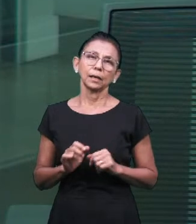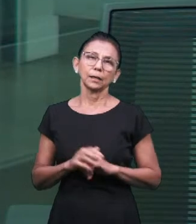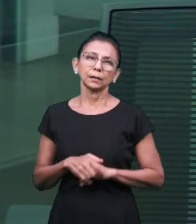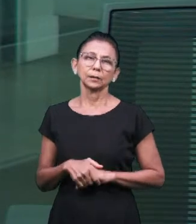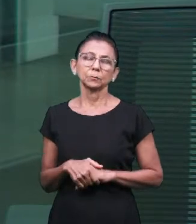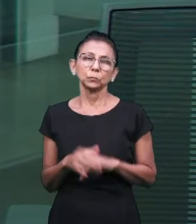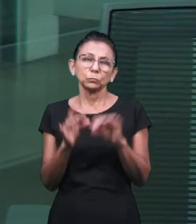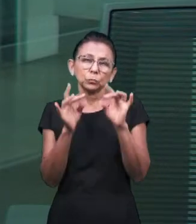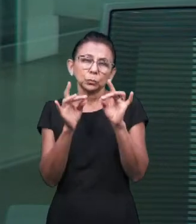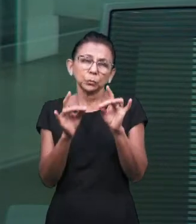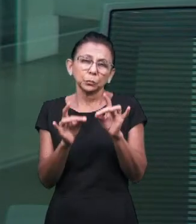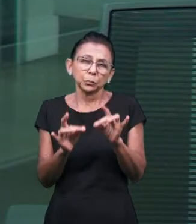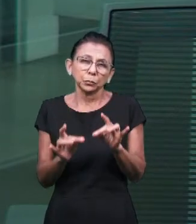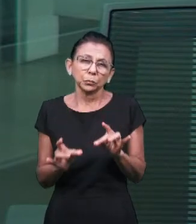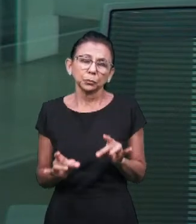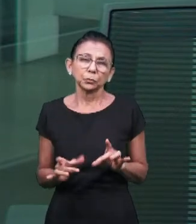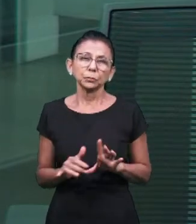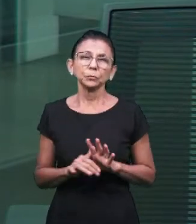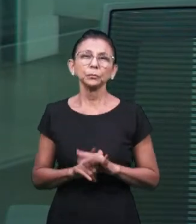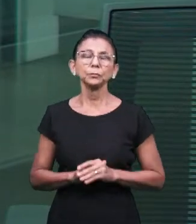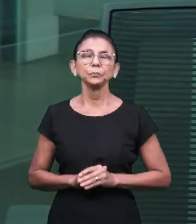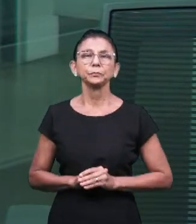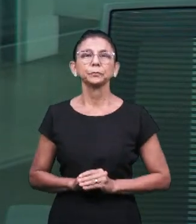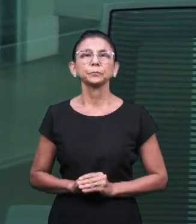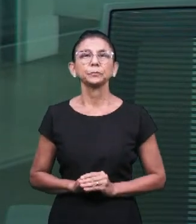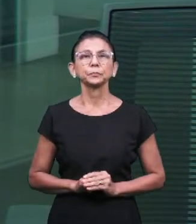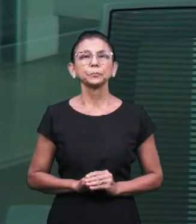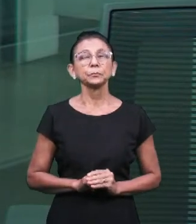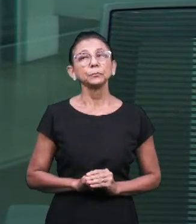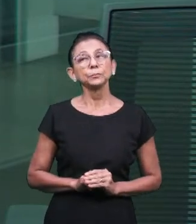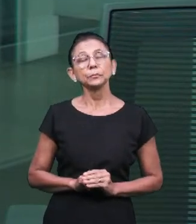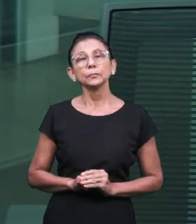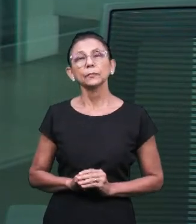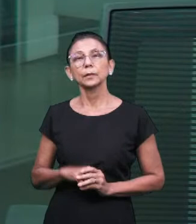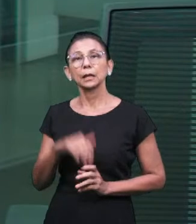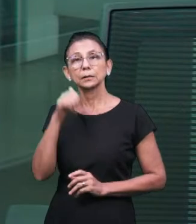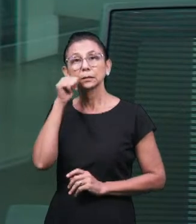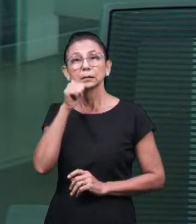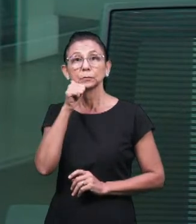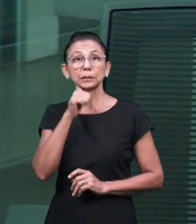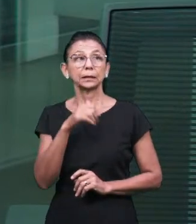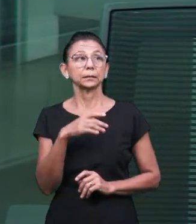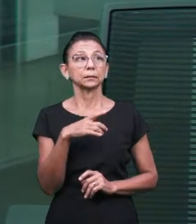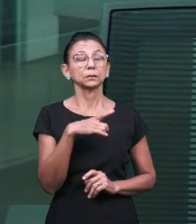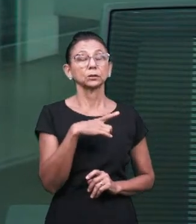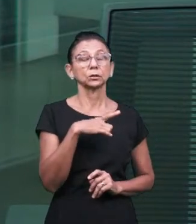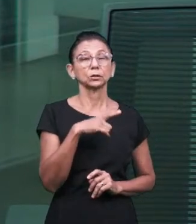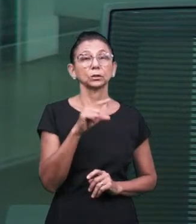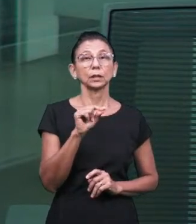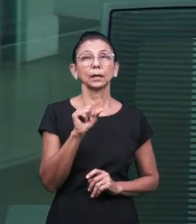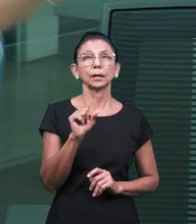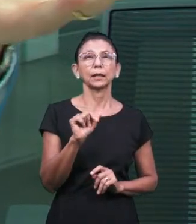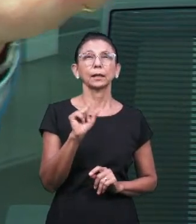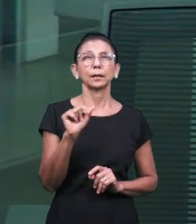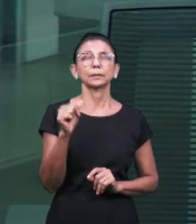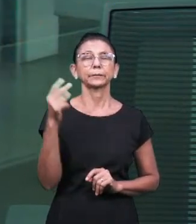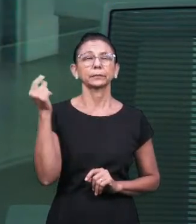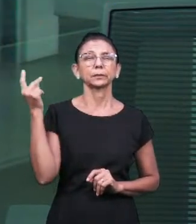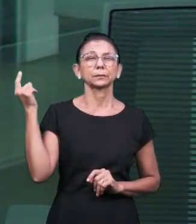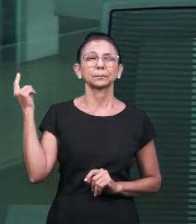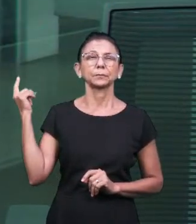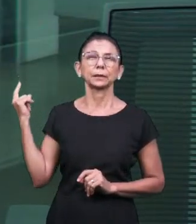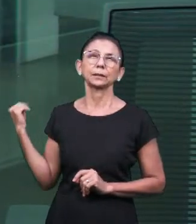meticuloso, mas era um trabalho onde as mulheres tinham por incrível que pareça, você diz assim, naquela